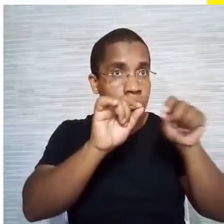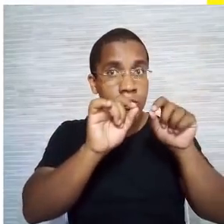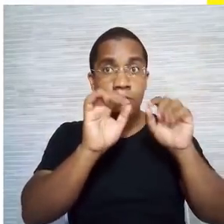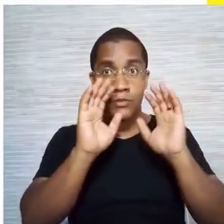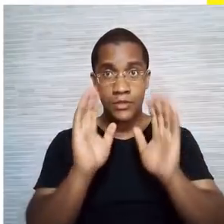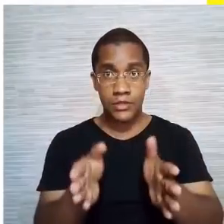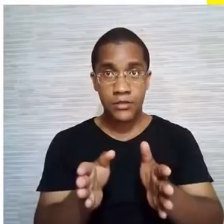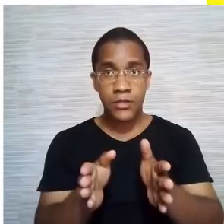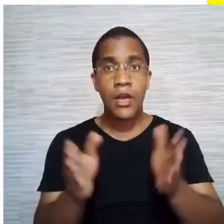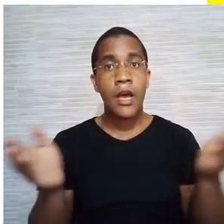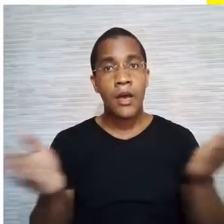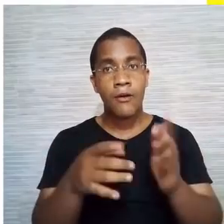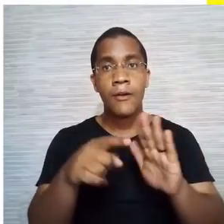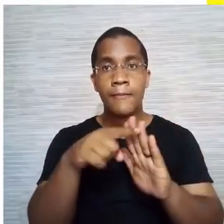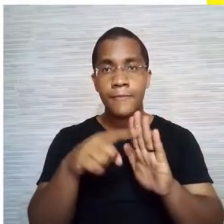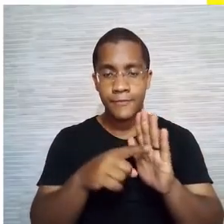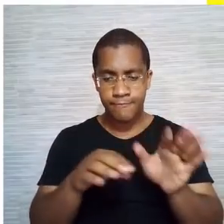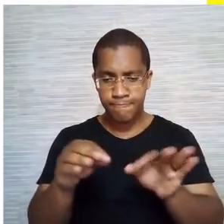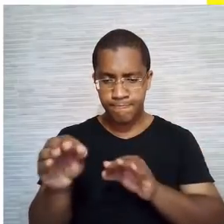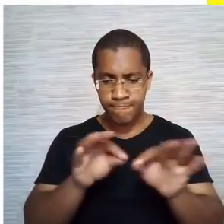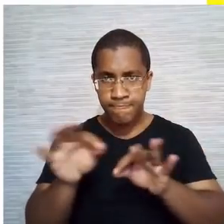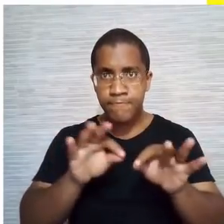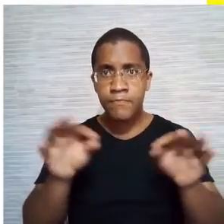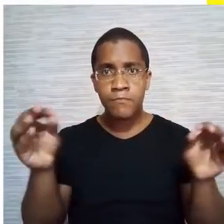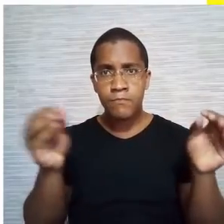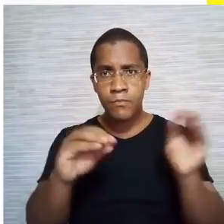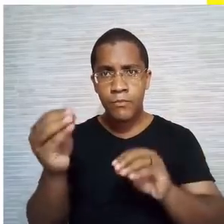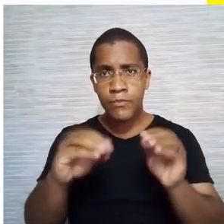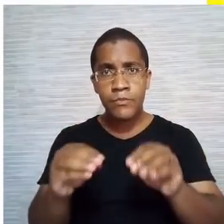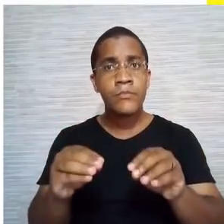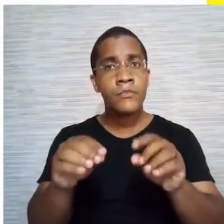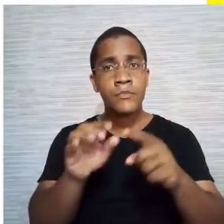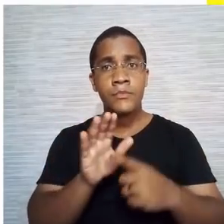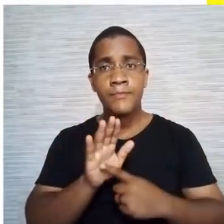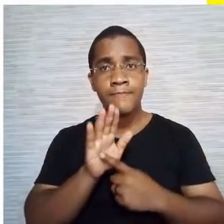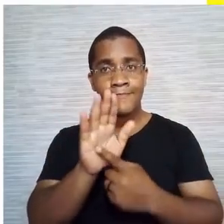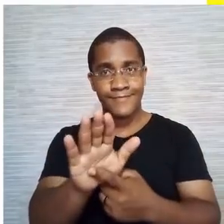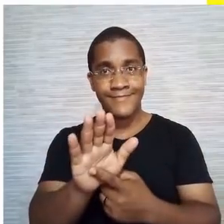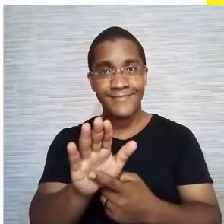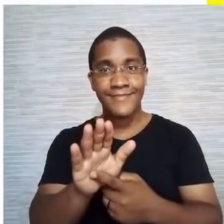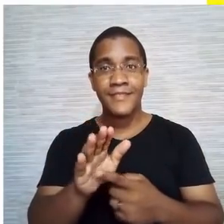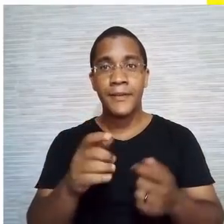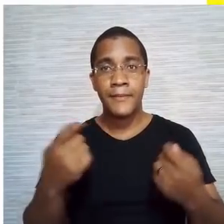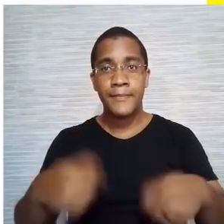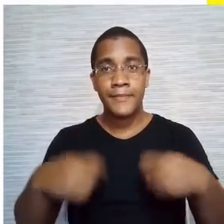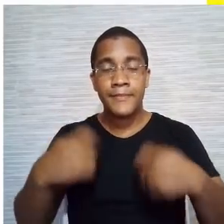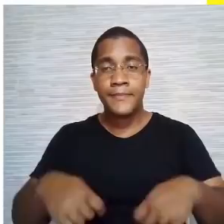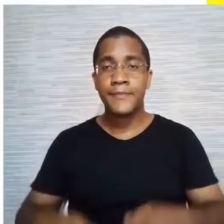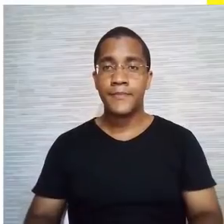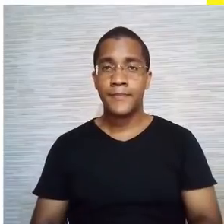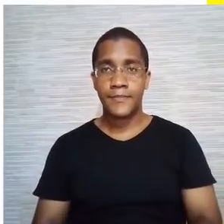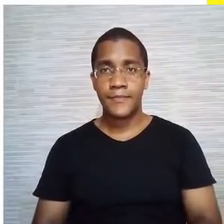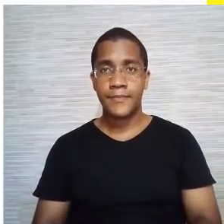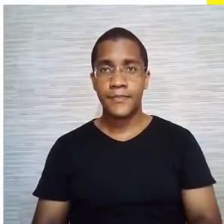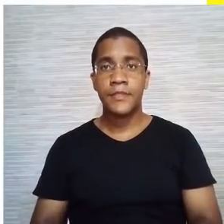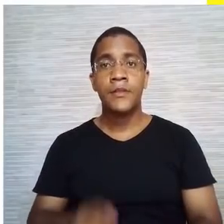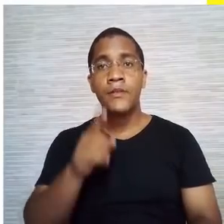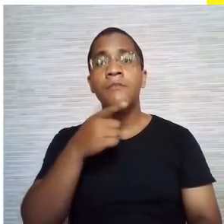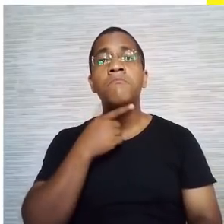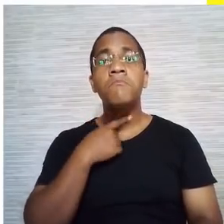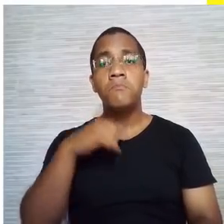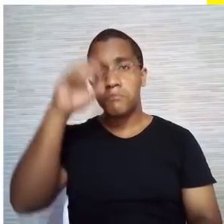você vai criar justamente um projeto científico sobre aquele assunto, aquele determinado assunto que você, estudante,